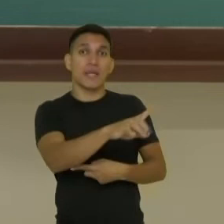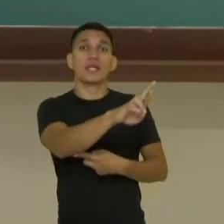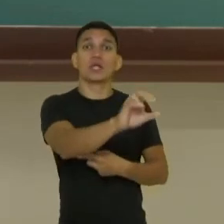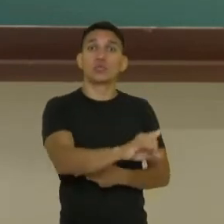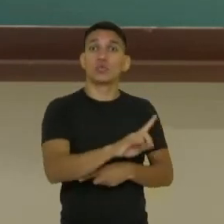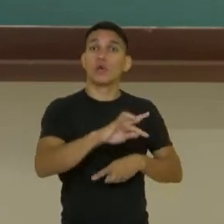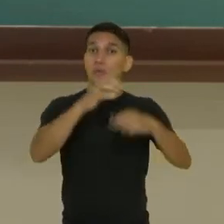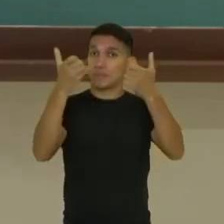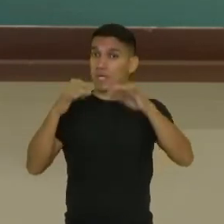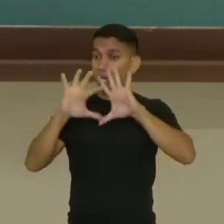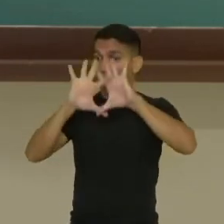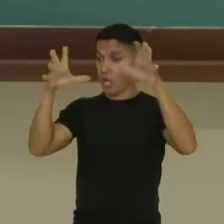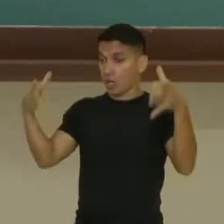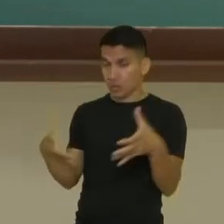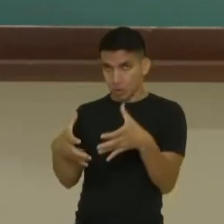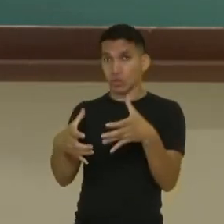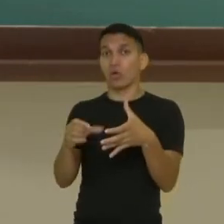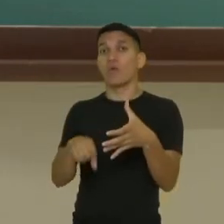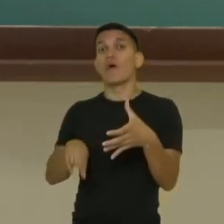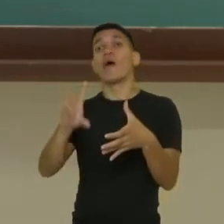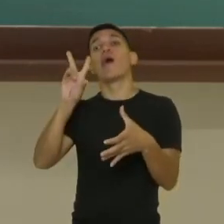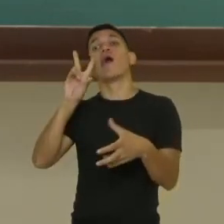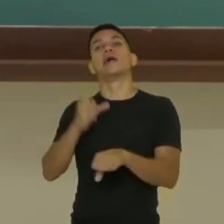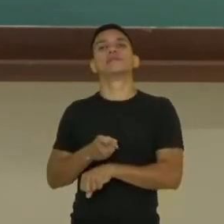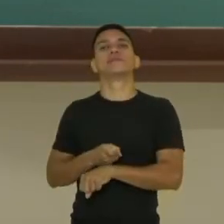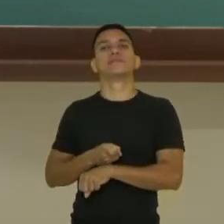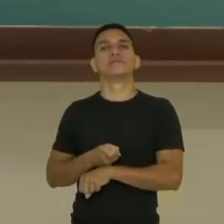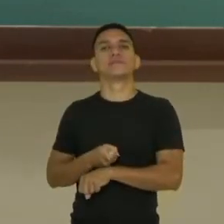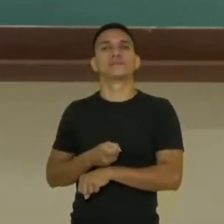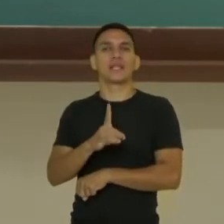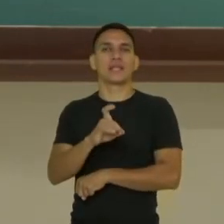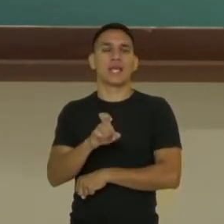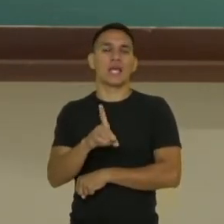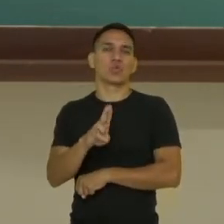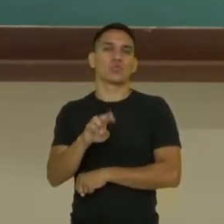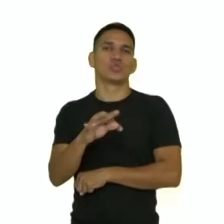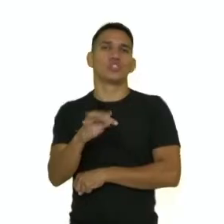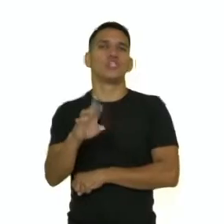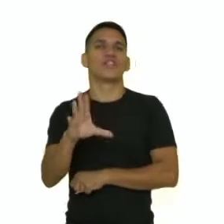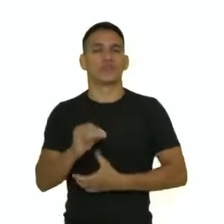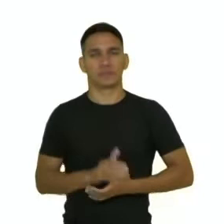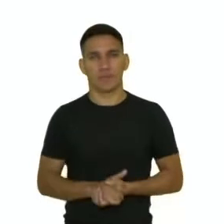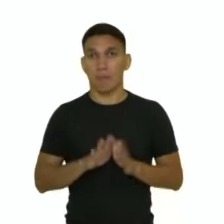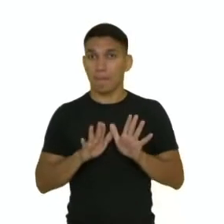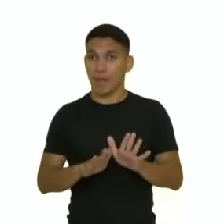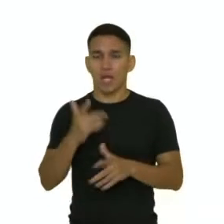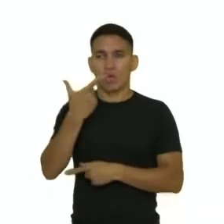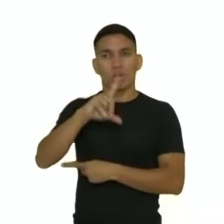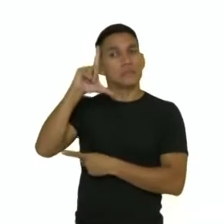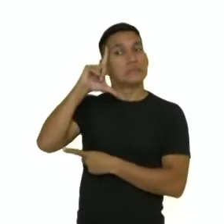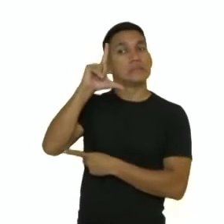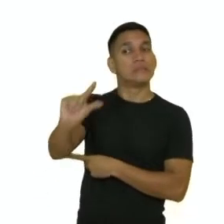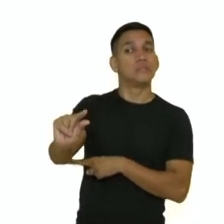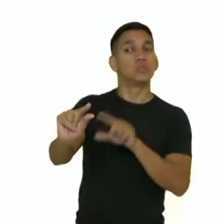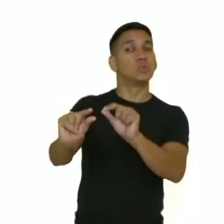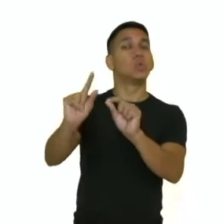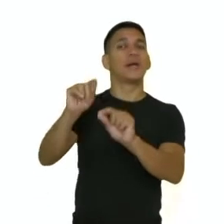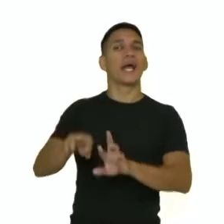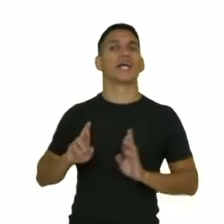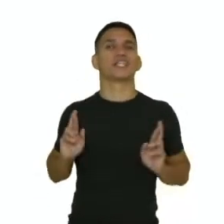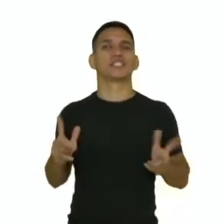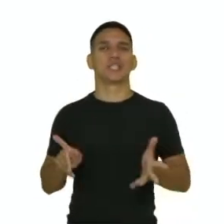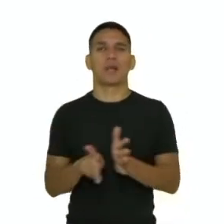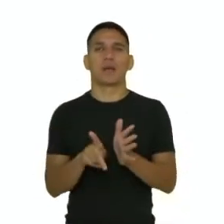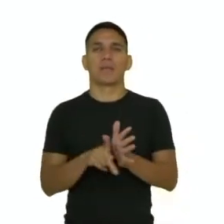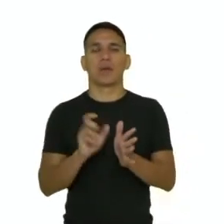falar do todo. Esse é um argumento dedutivo. Agora, os argumentos indutivos são diferentes. Enquanto